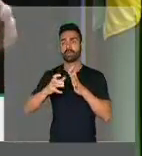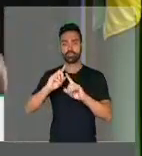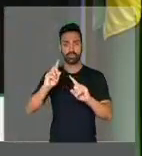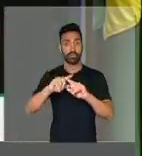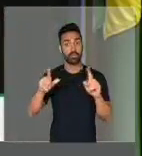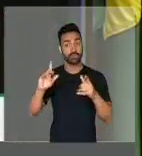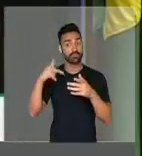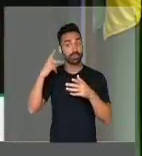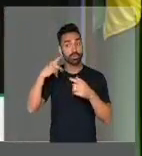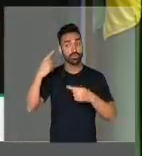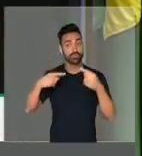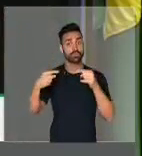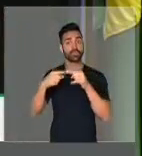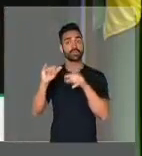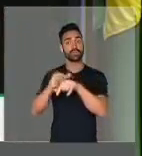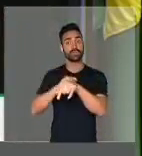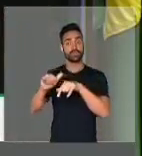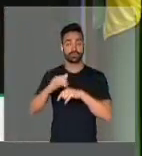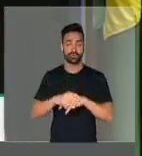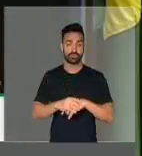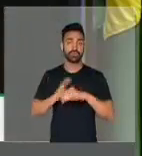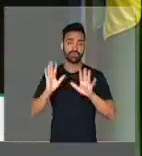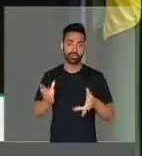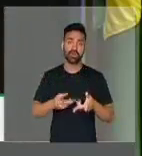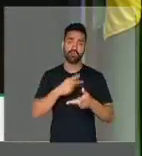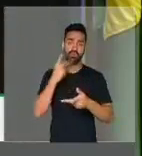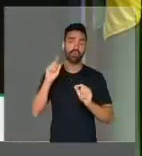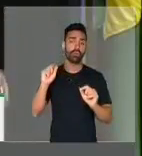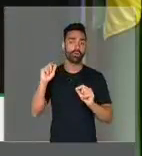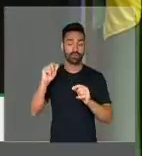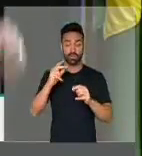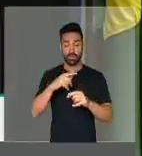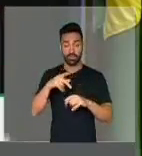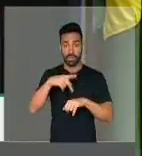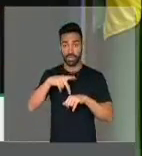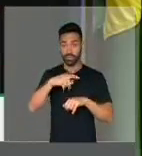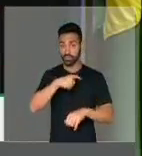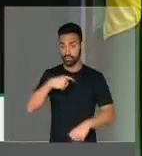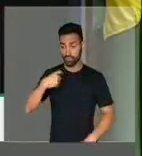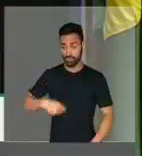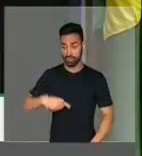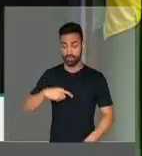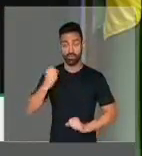política estratégica. Foi dito aqui, a China está construindo